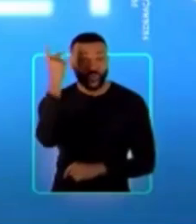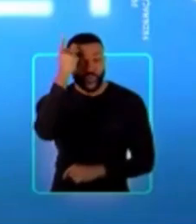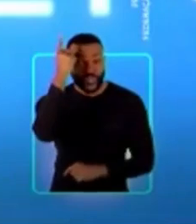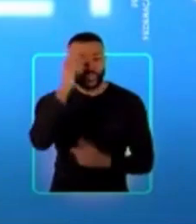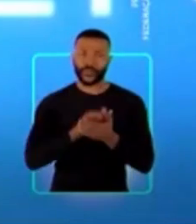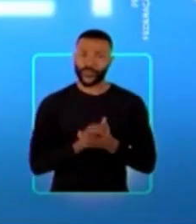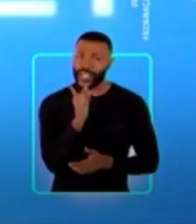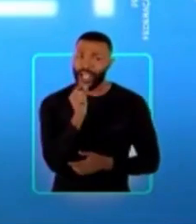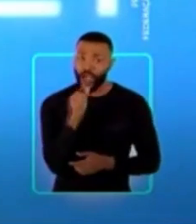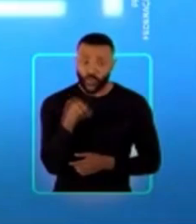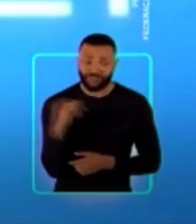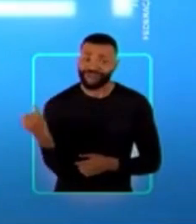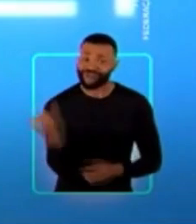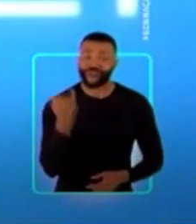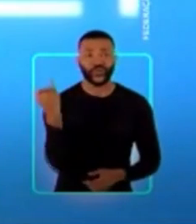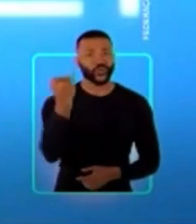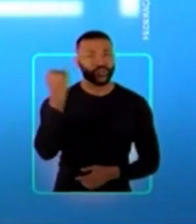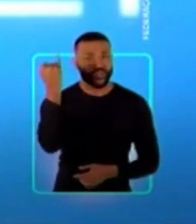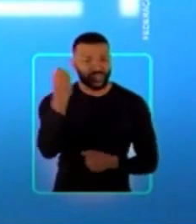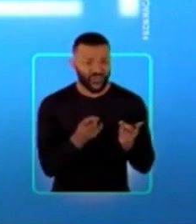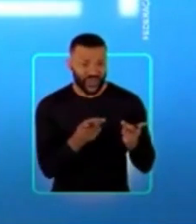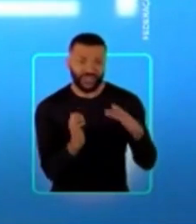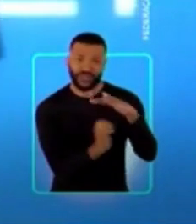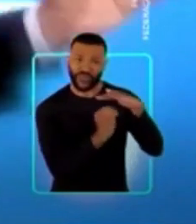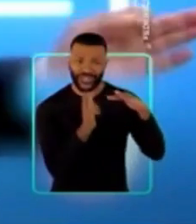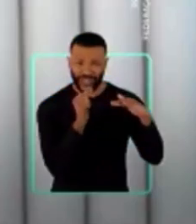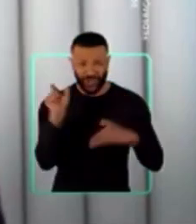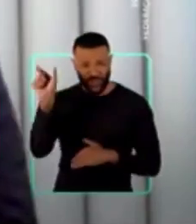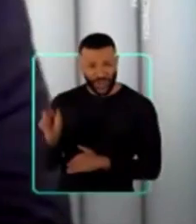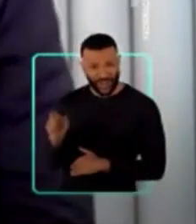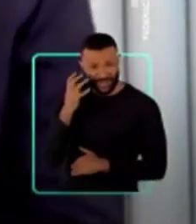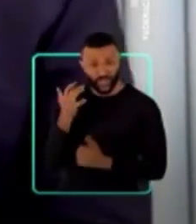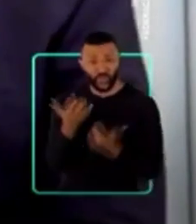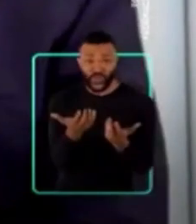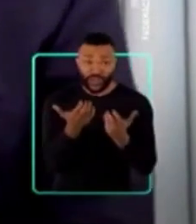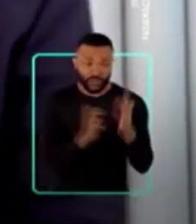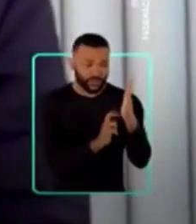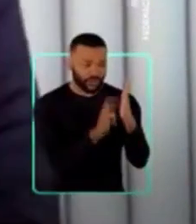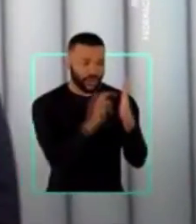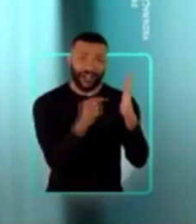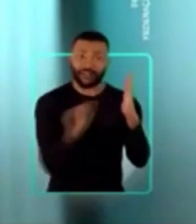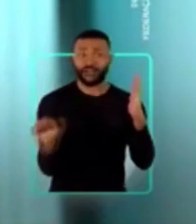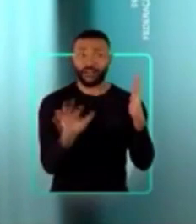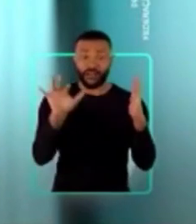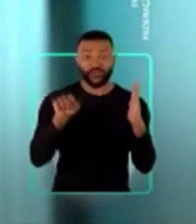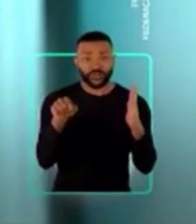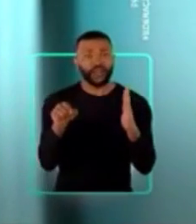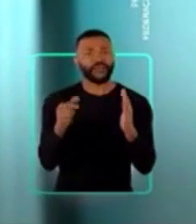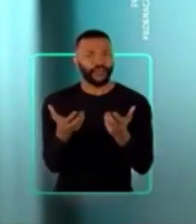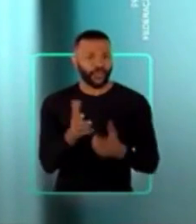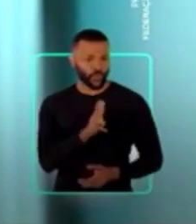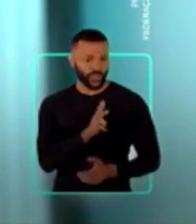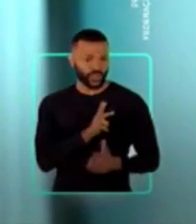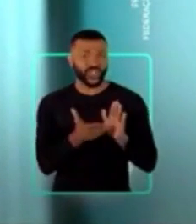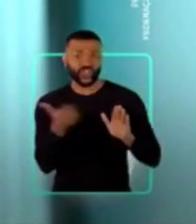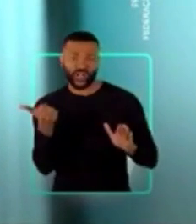paulista. Água é um bem essencial. Se vender essa BESP, como quer meu adversário, a tarifa vai subir. Você quer tirar a câmera